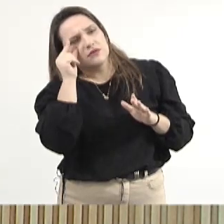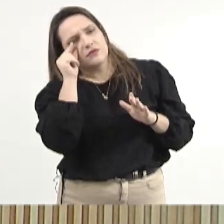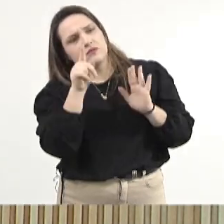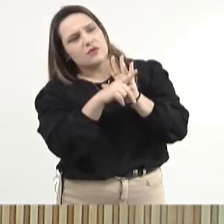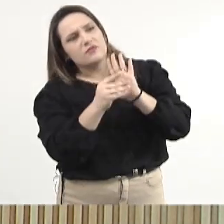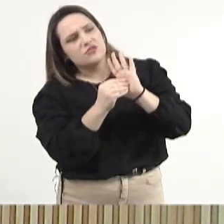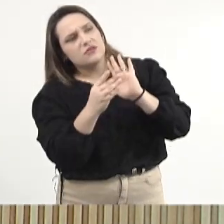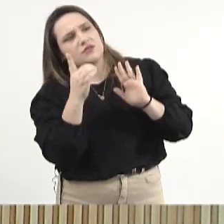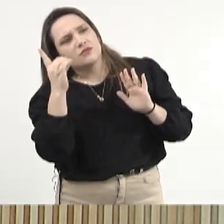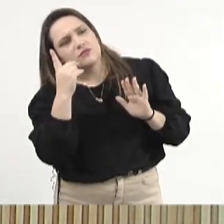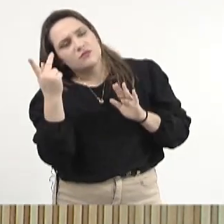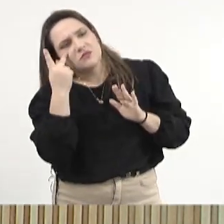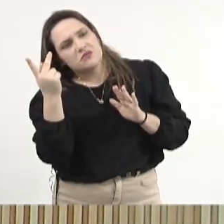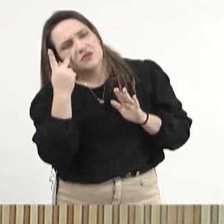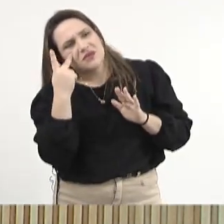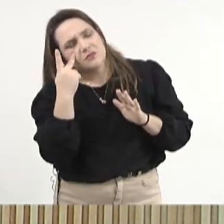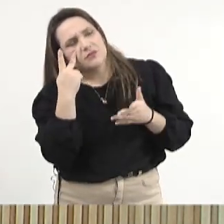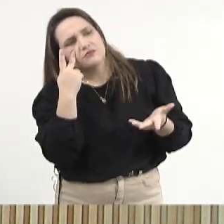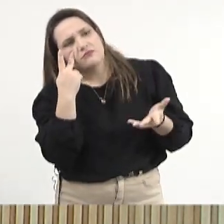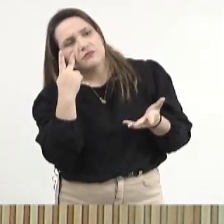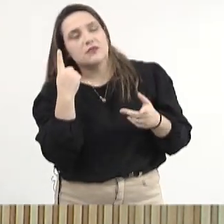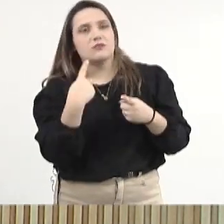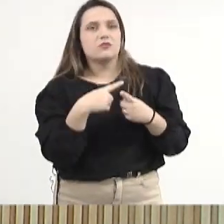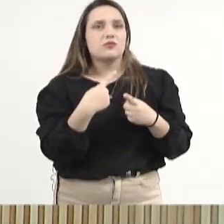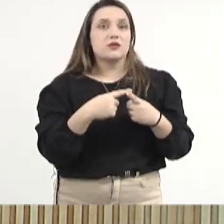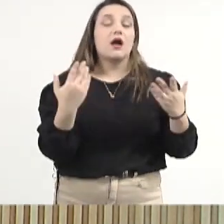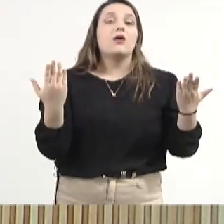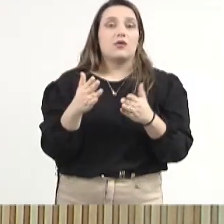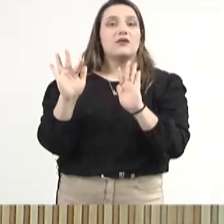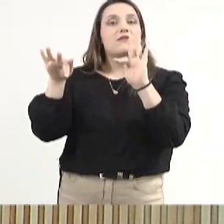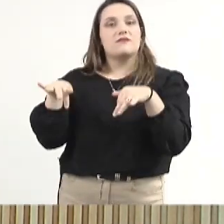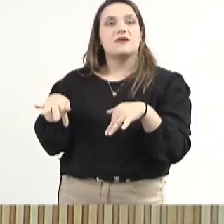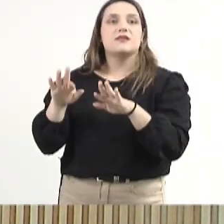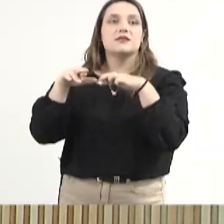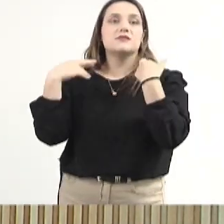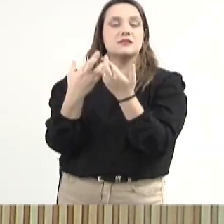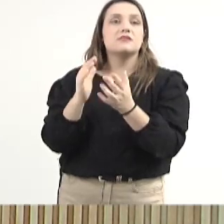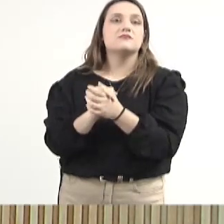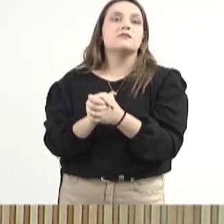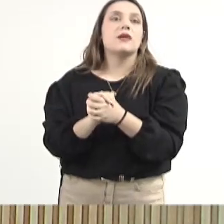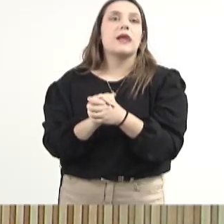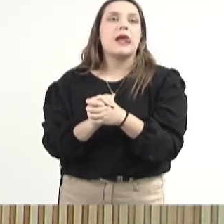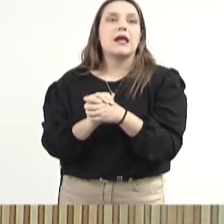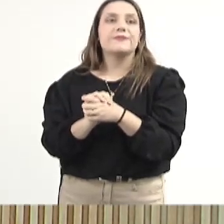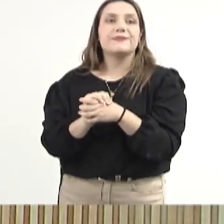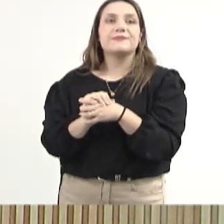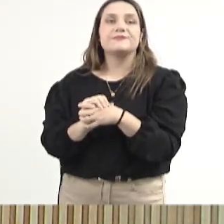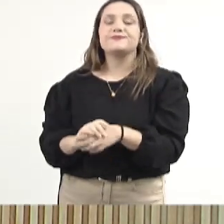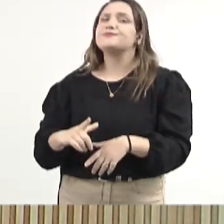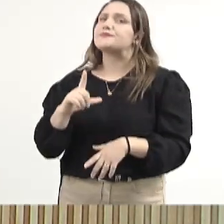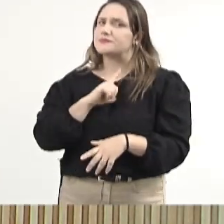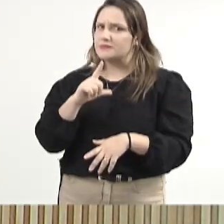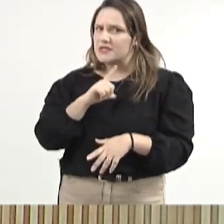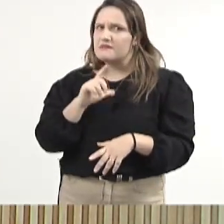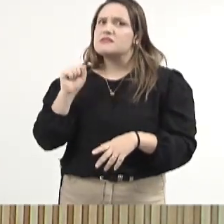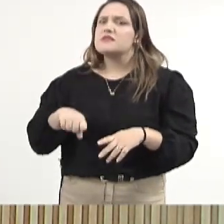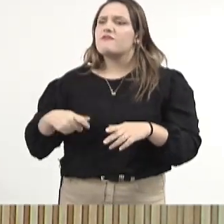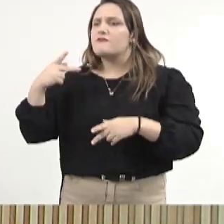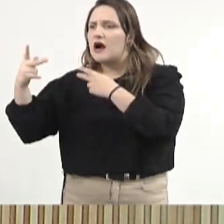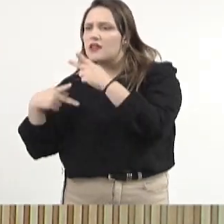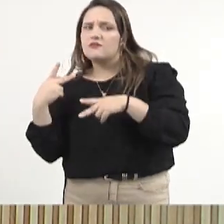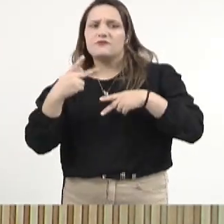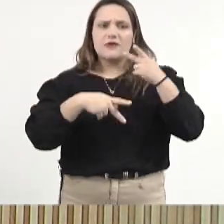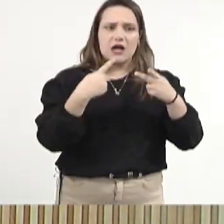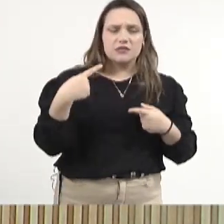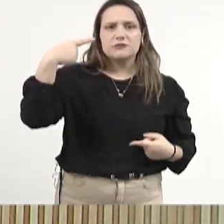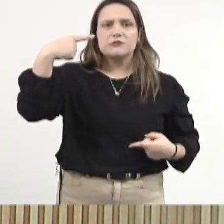essa indicação do deputado Pedro Kemp? Porque a gente acompanhou agora no finalzinho da sessão há bastante movimentação, aliás,